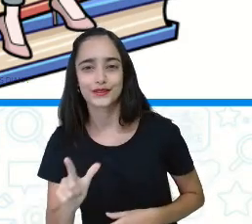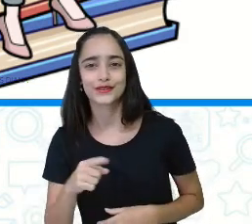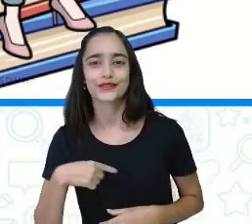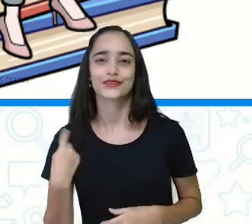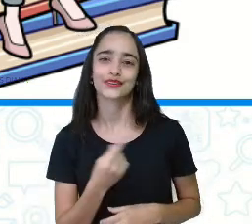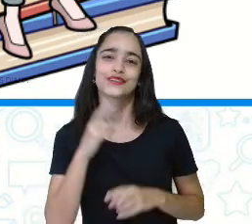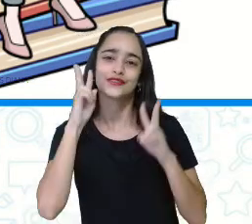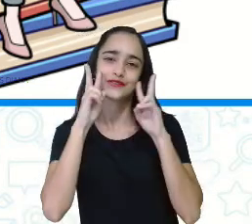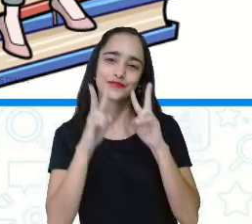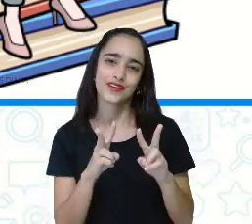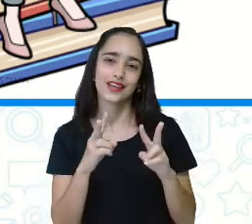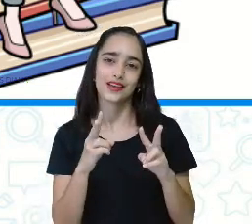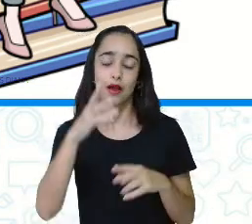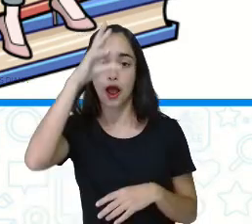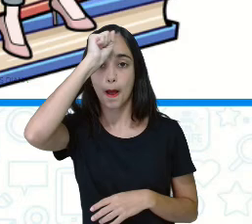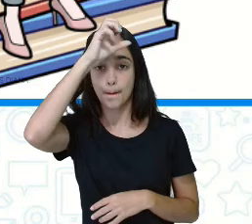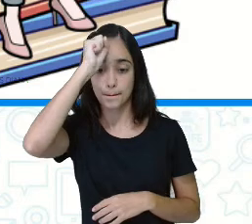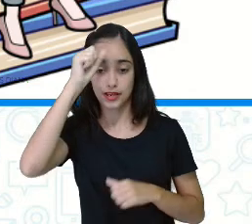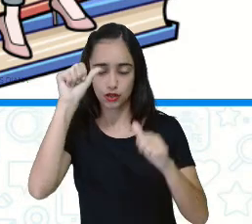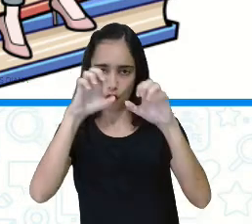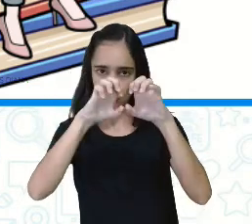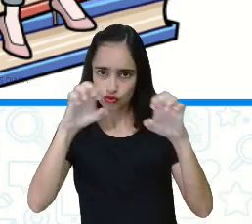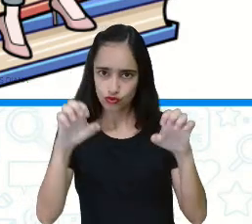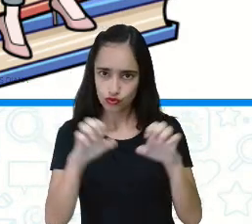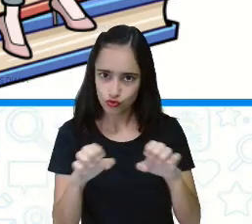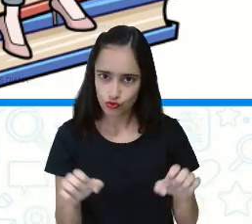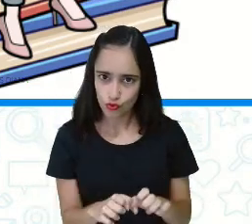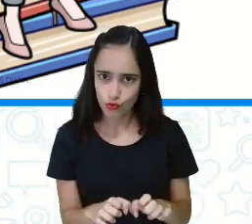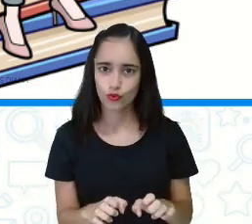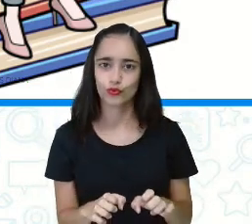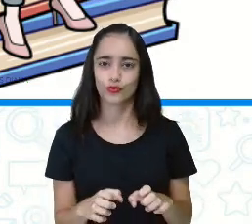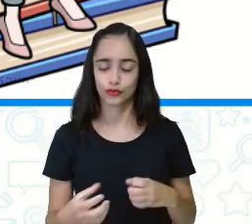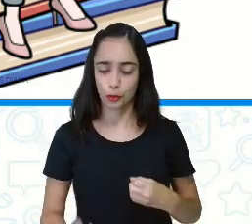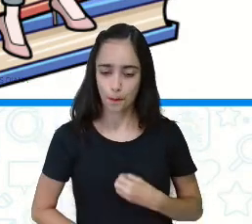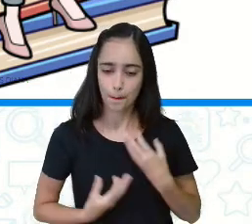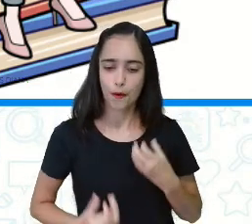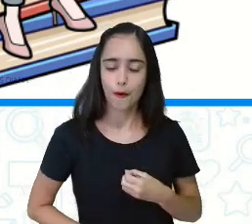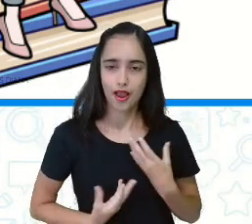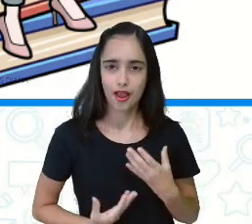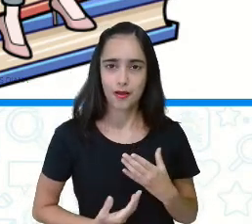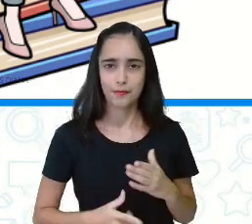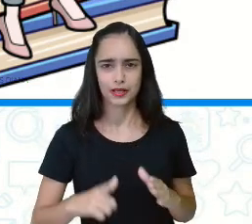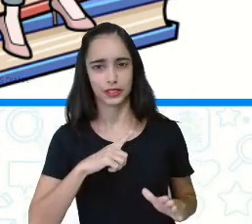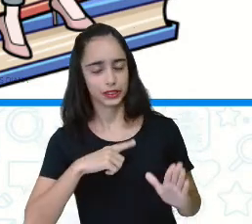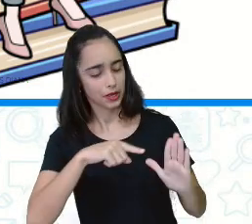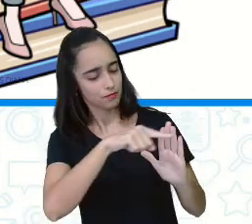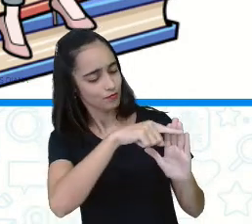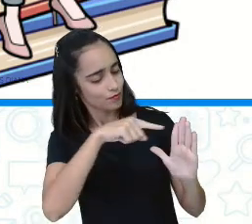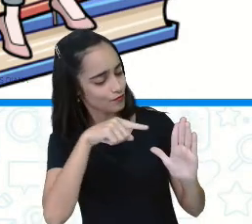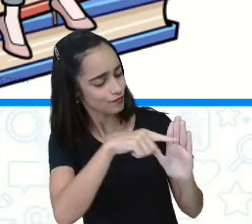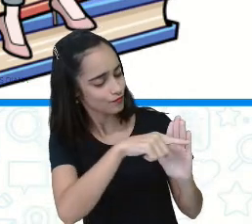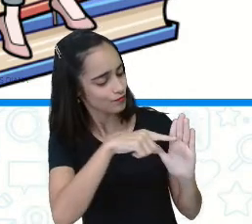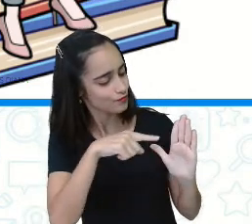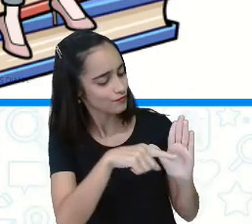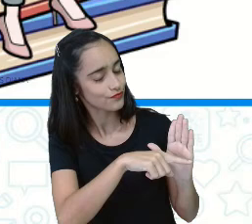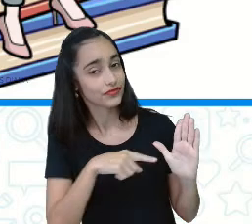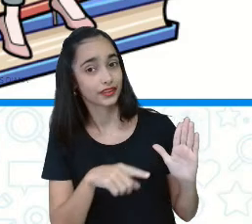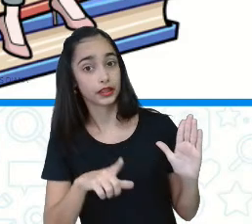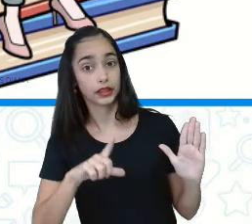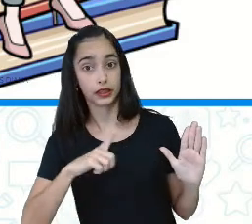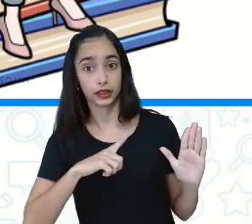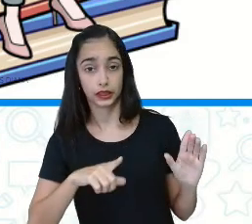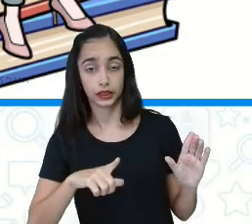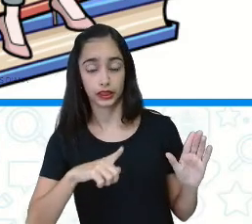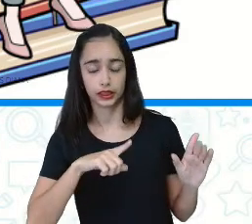é, de um poema, não é, que é composto por rimas, estrofes e versos, não é? Na verdade, a gente fez a leitura